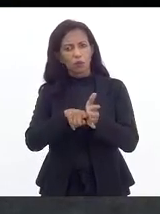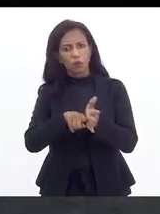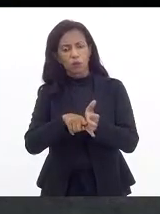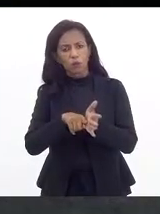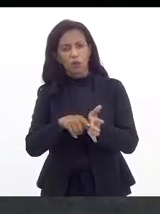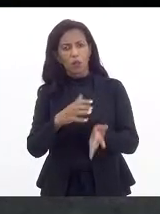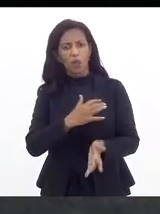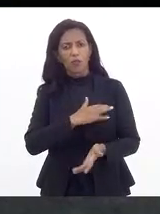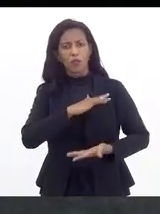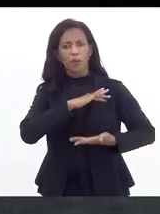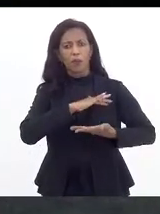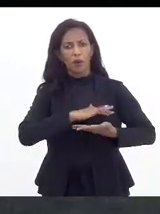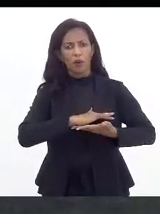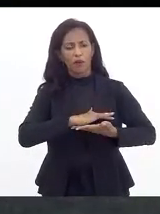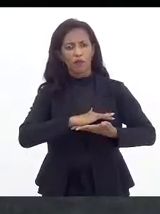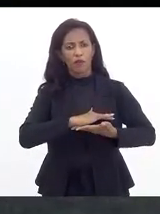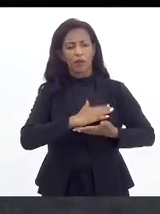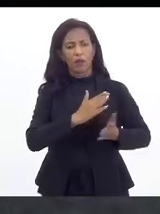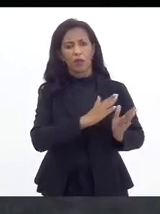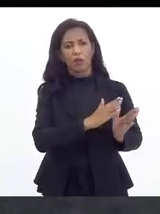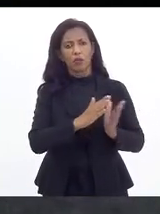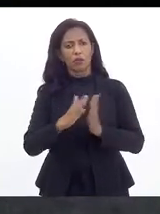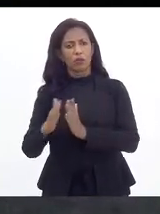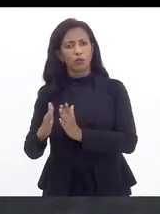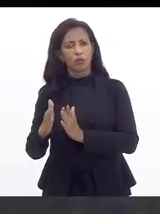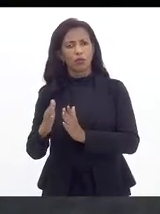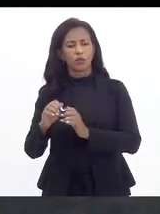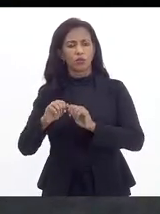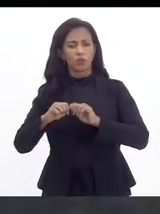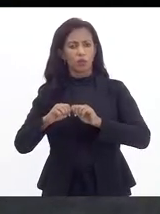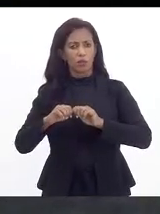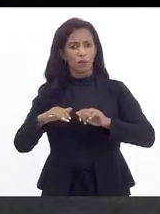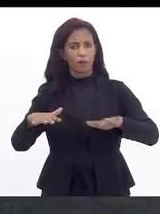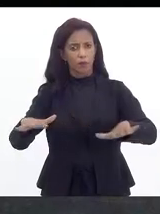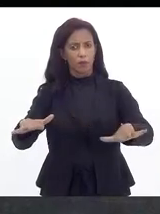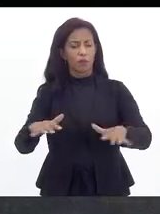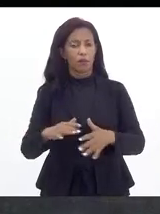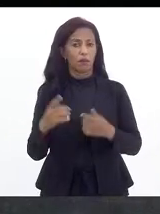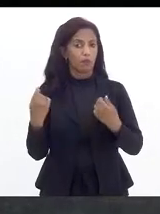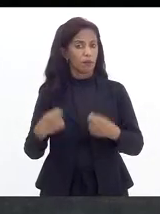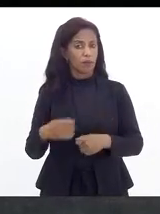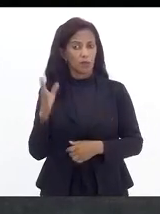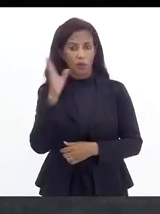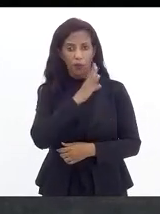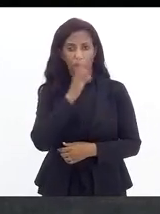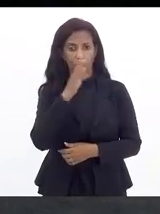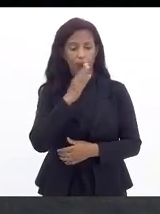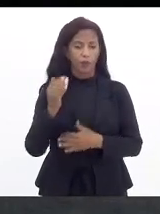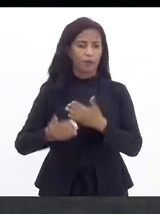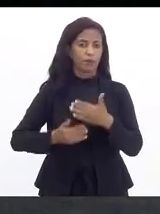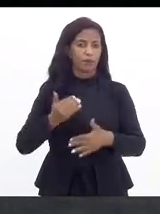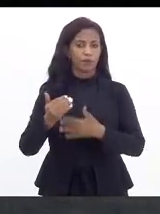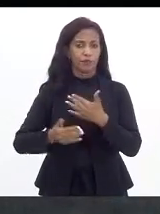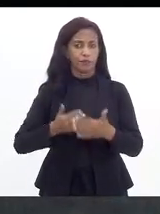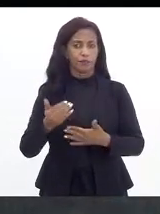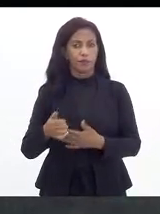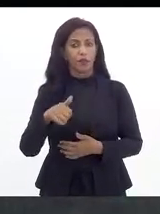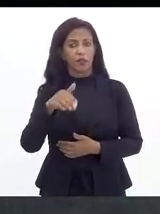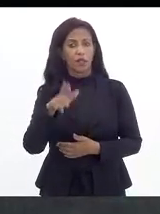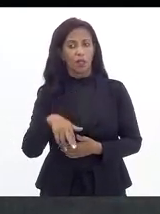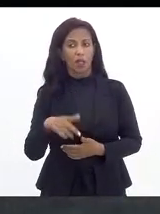de mamografia durante os anos da pandemia. Então, nós precisamos acelerar esse processo, porque quem